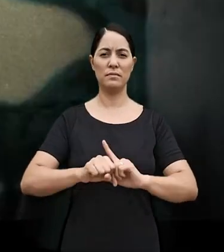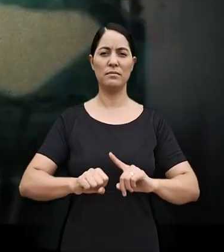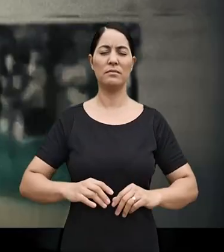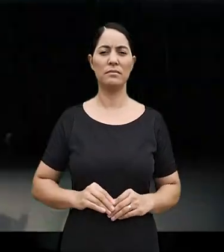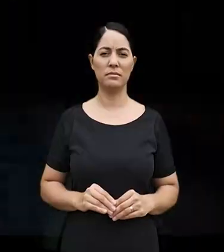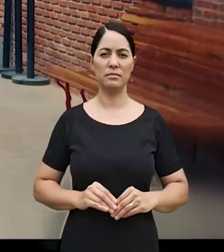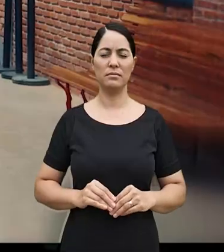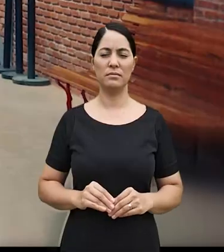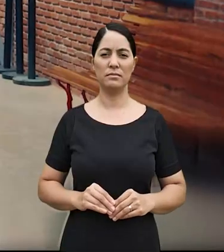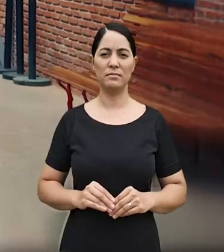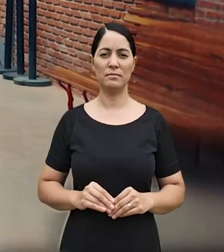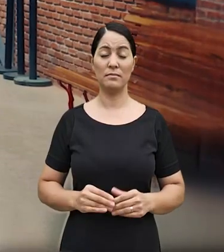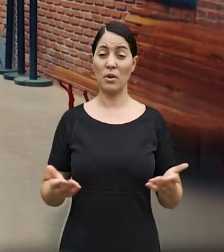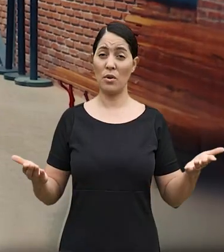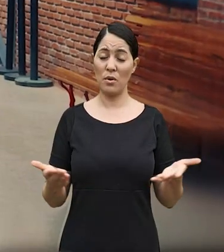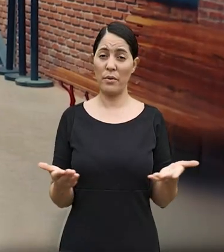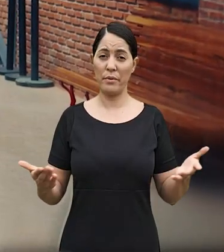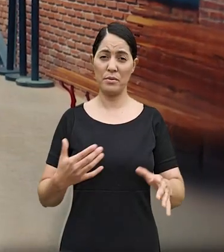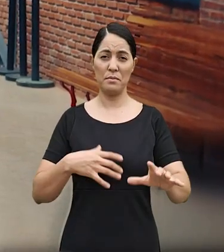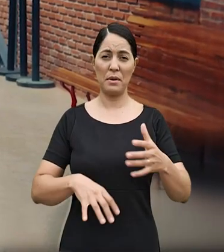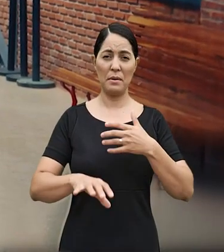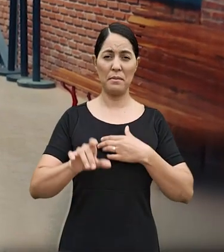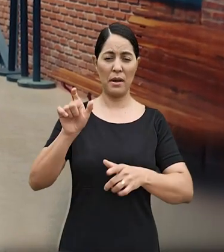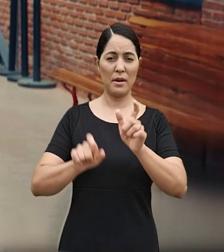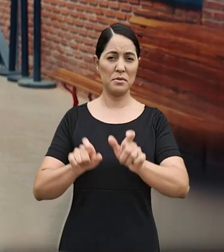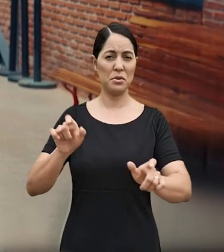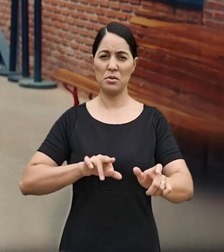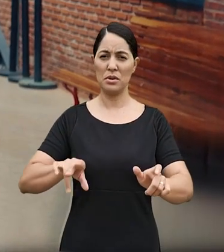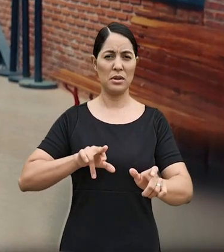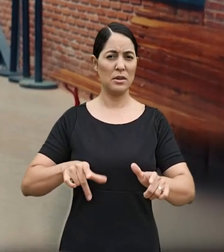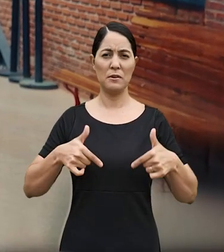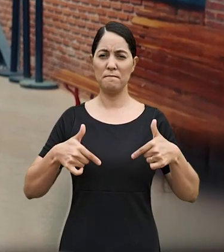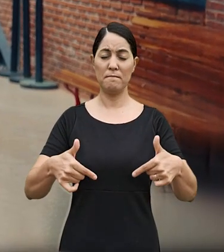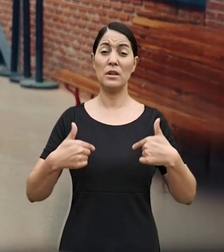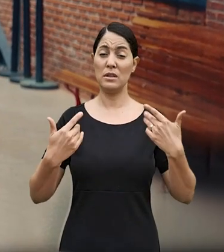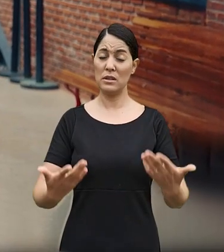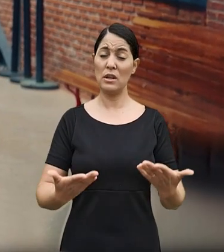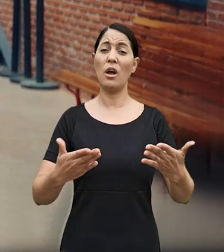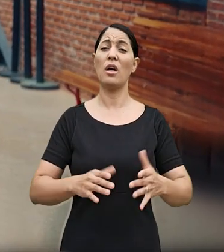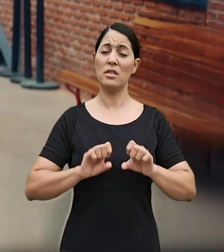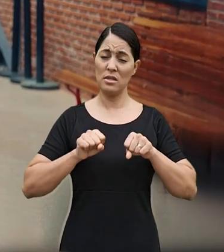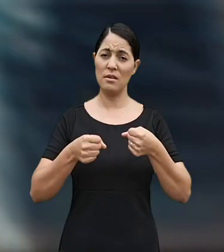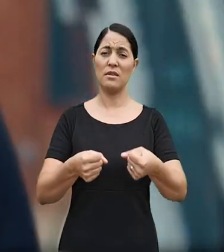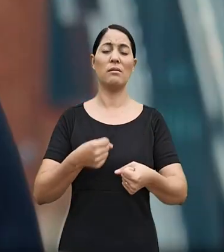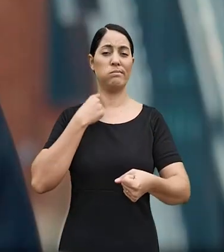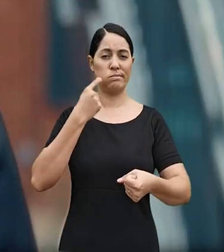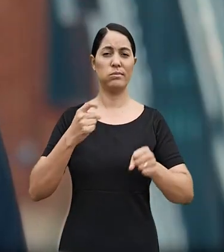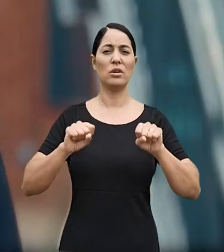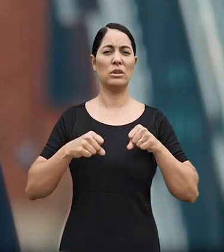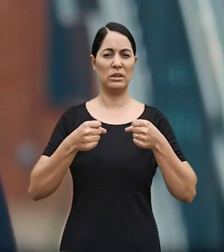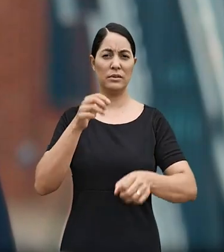jamais. Dar voz a quem não tem voz. Defender a advocacia e a justiça.